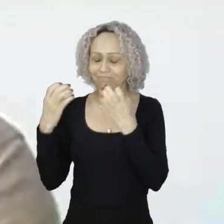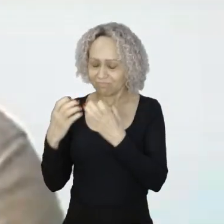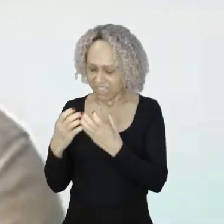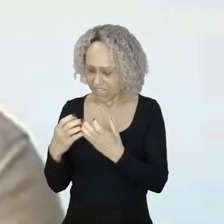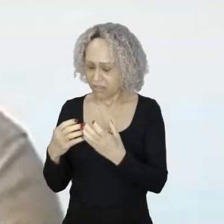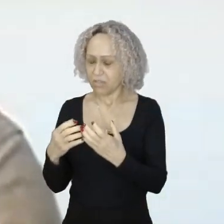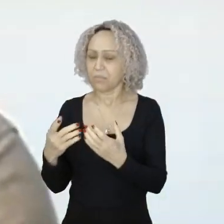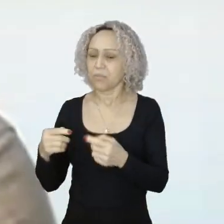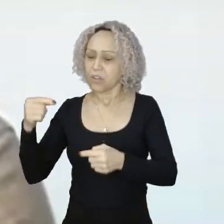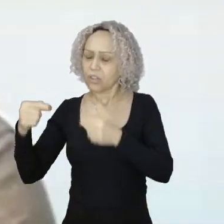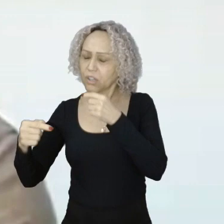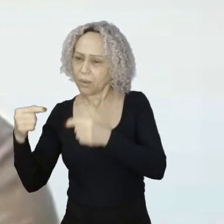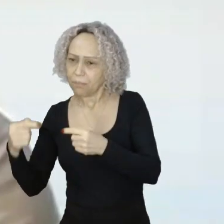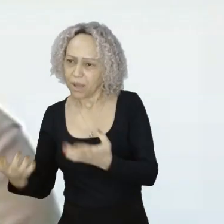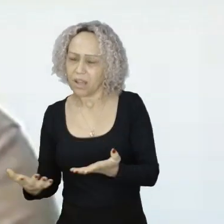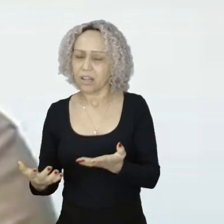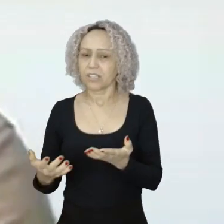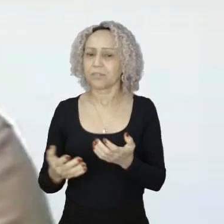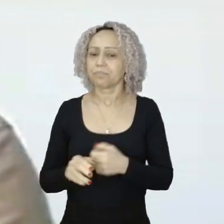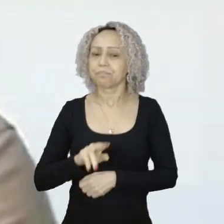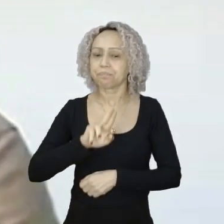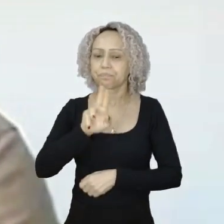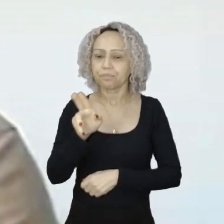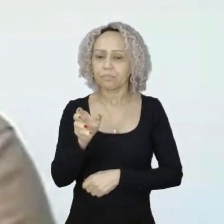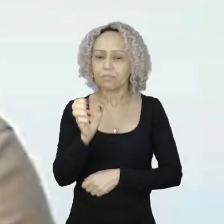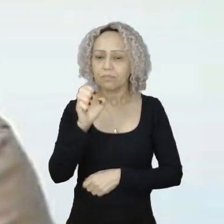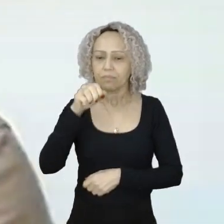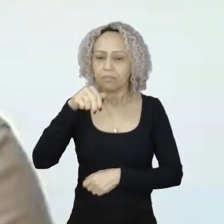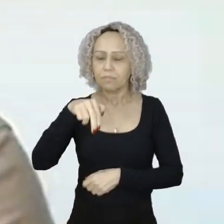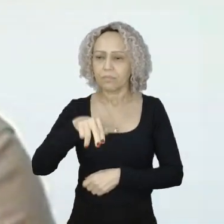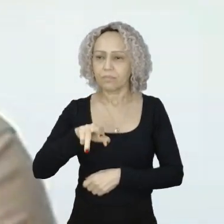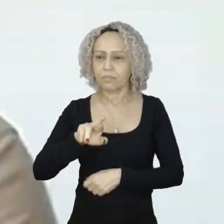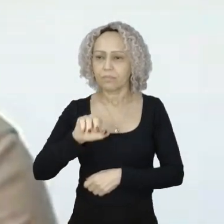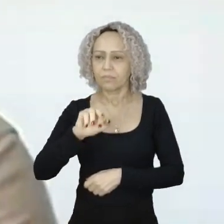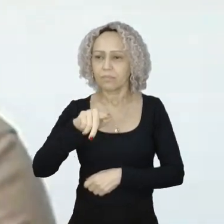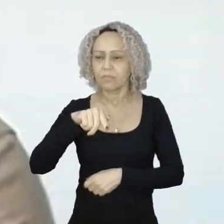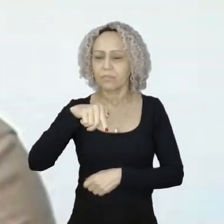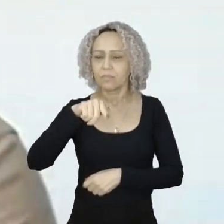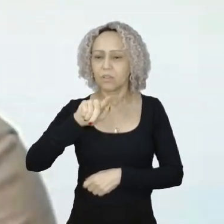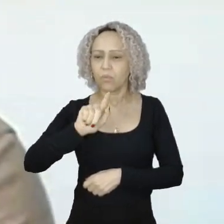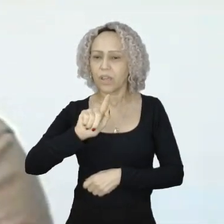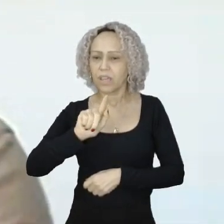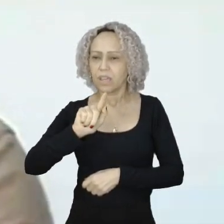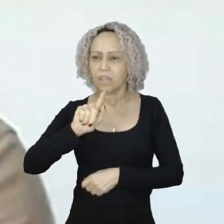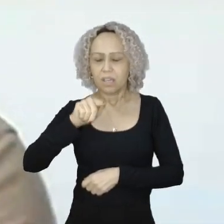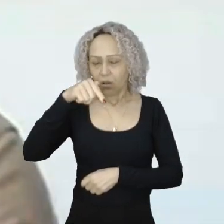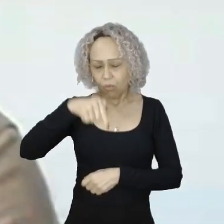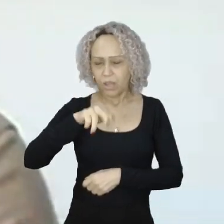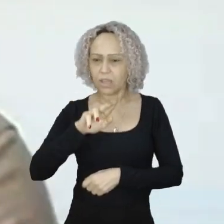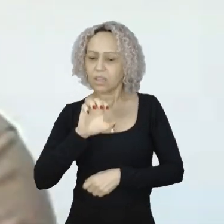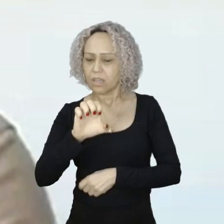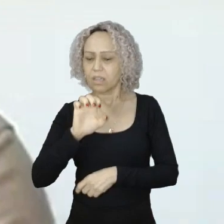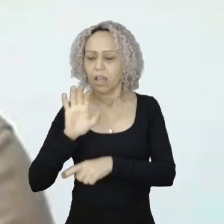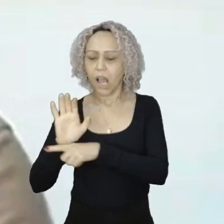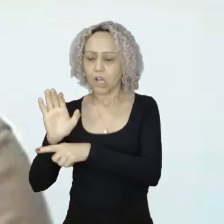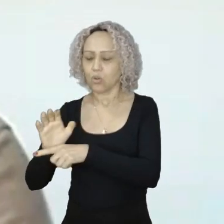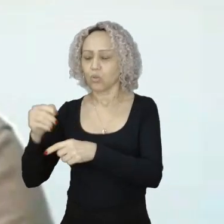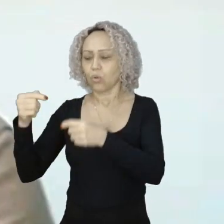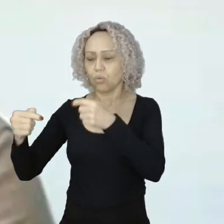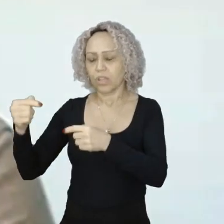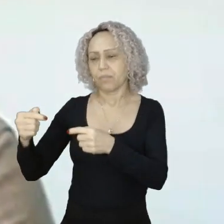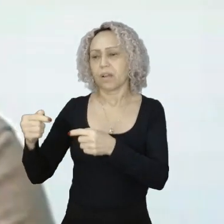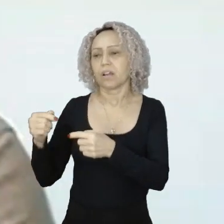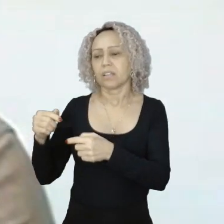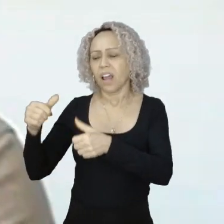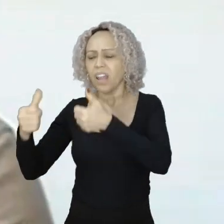ajudou no debate de conjuntura. Foi com quase 500 delegados e cerca de 90